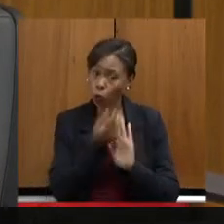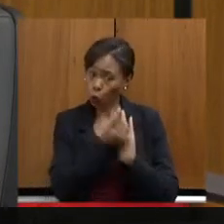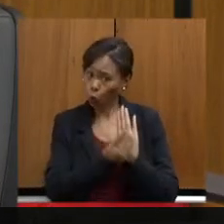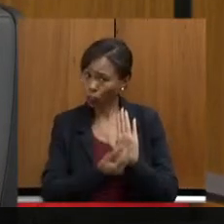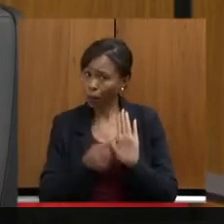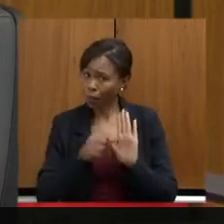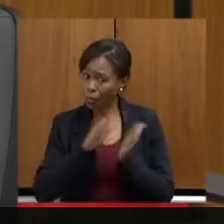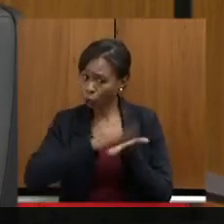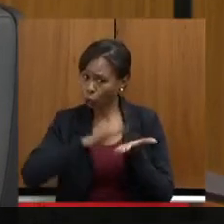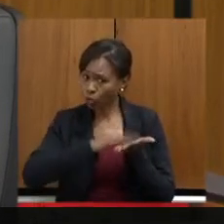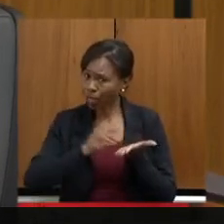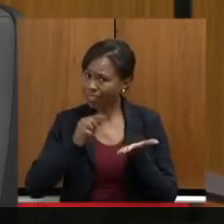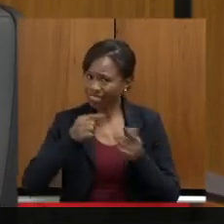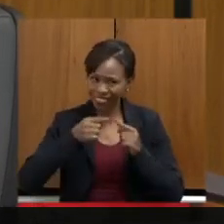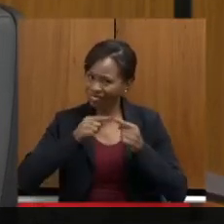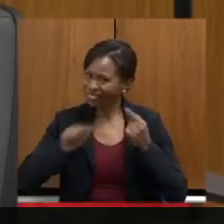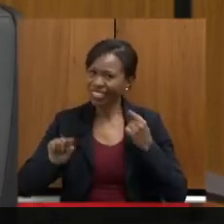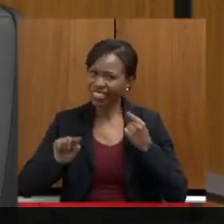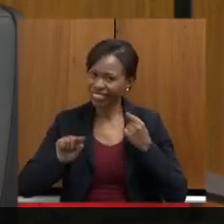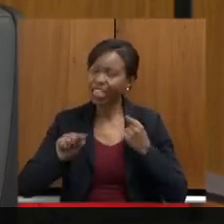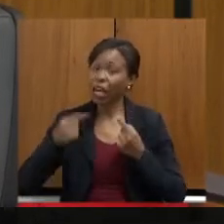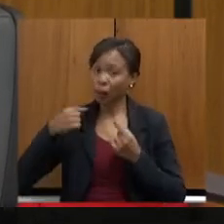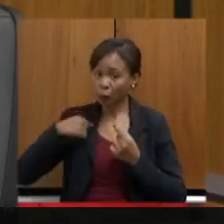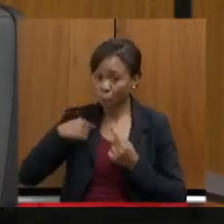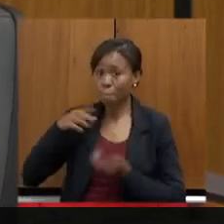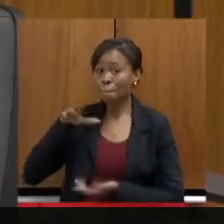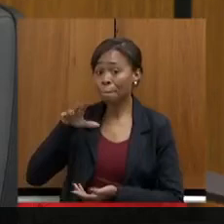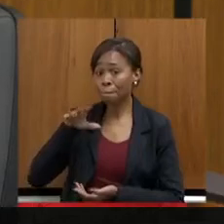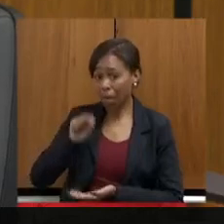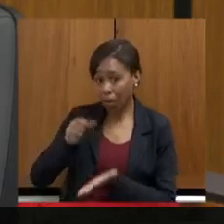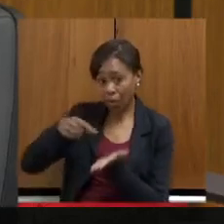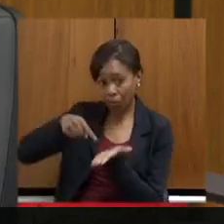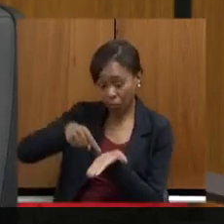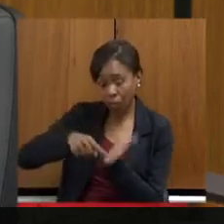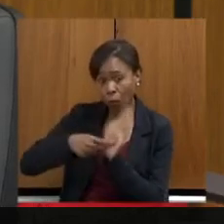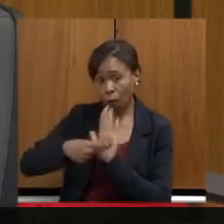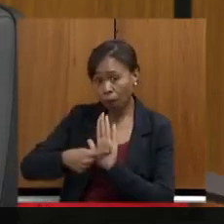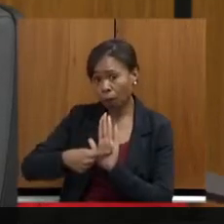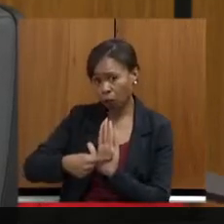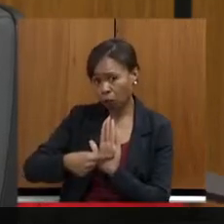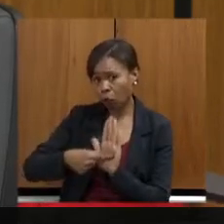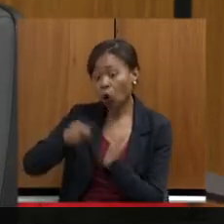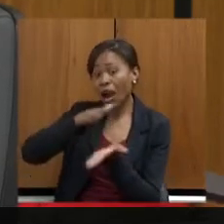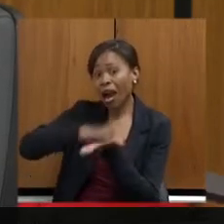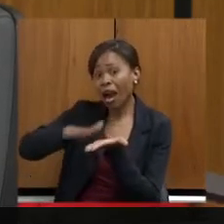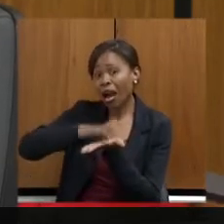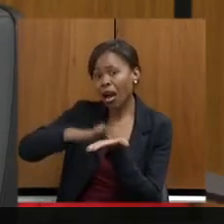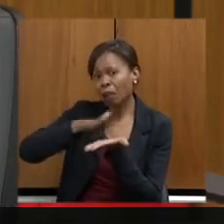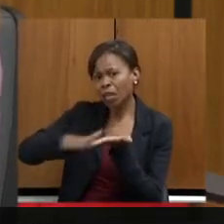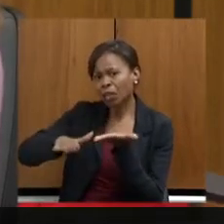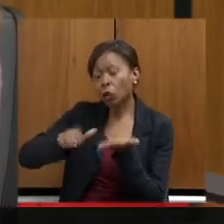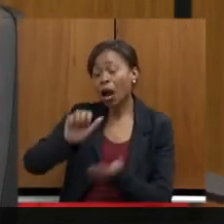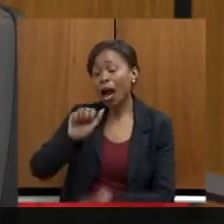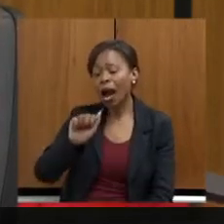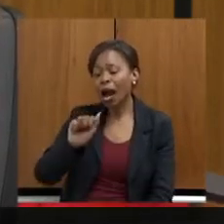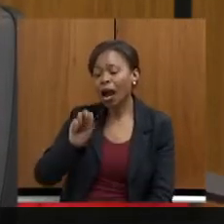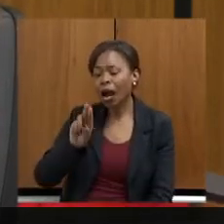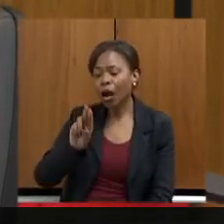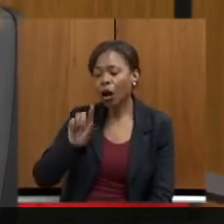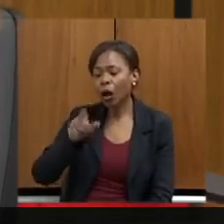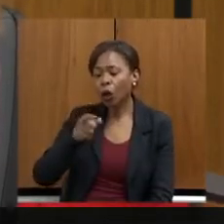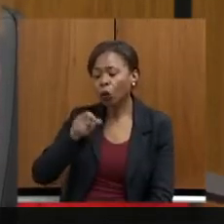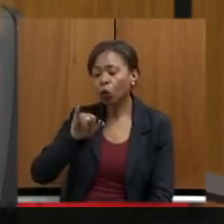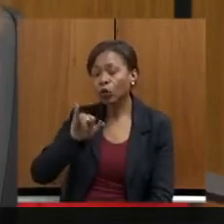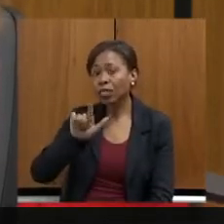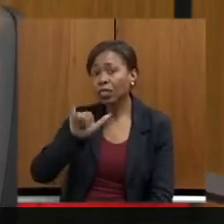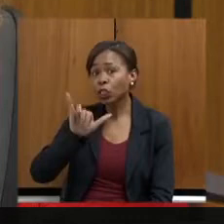só respondeu eu ainda peguei o print elemento de despesa auxílios para ver se eu não tinha falado nenhuma informação